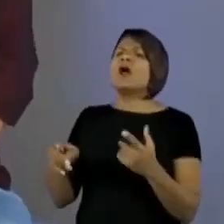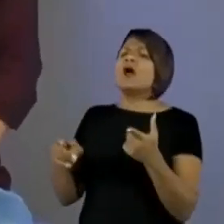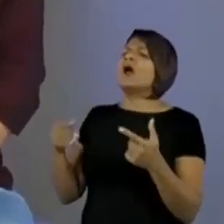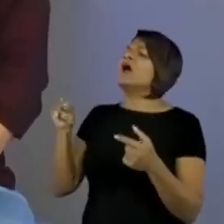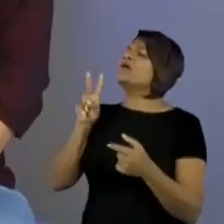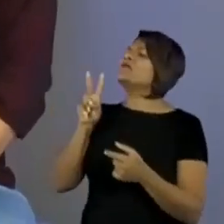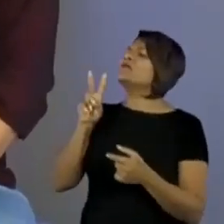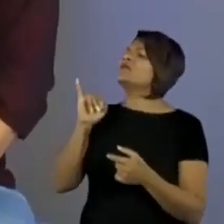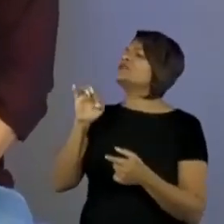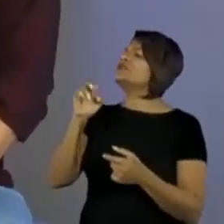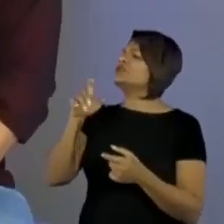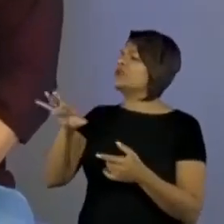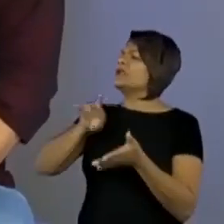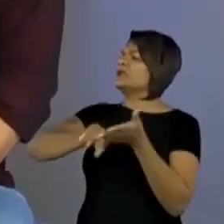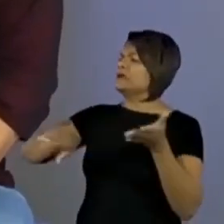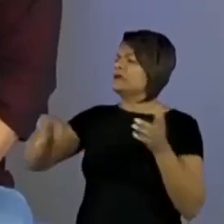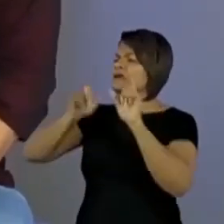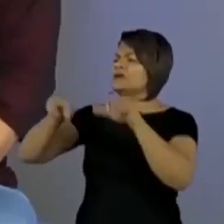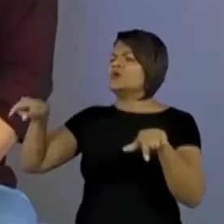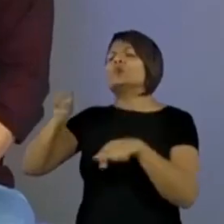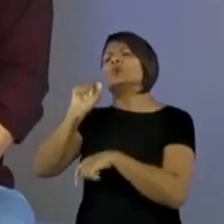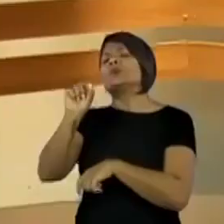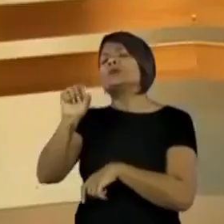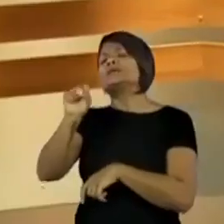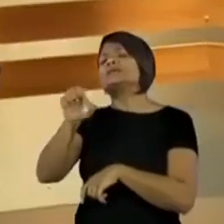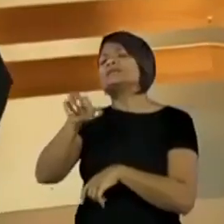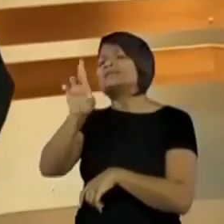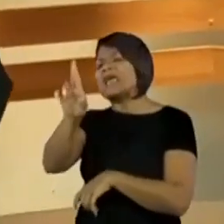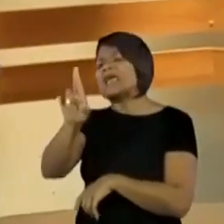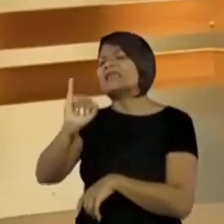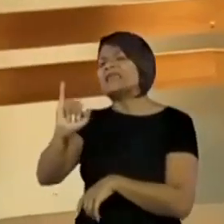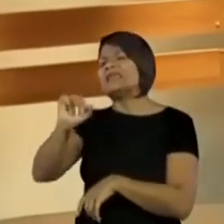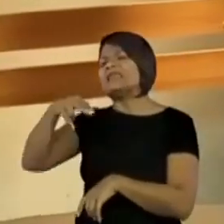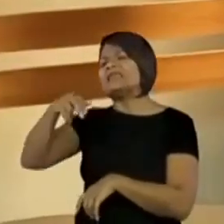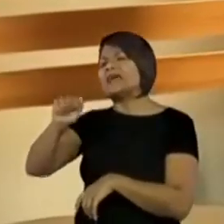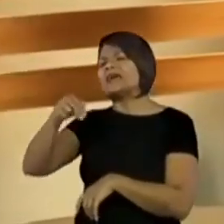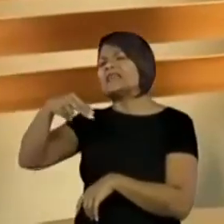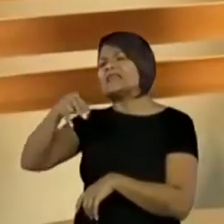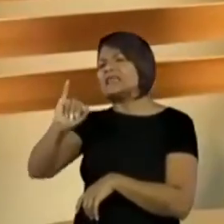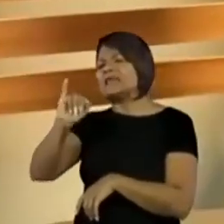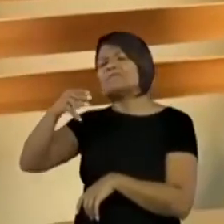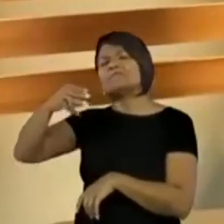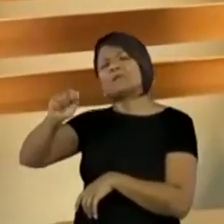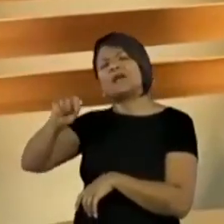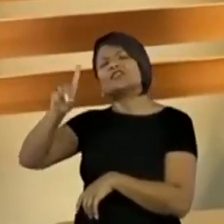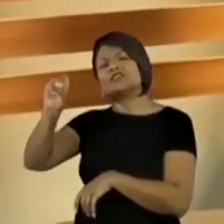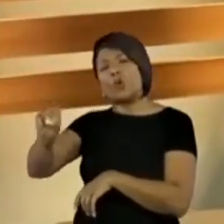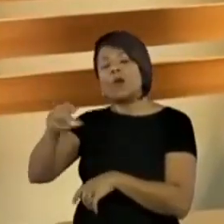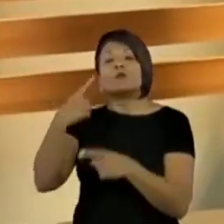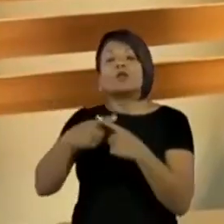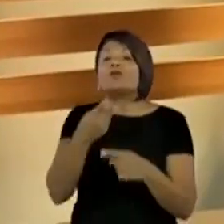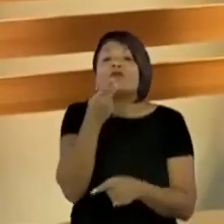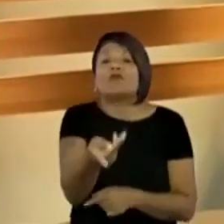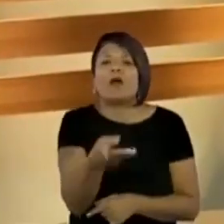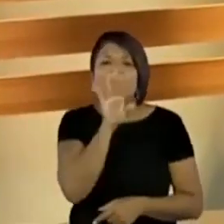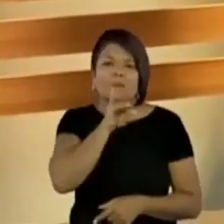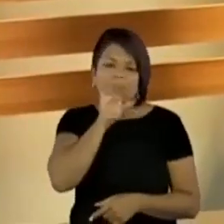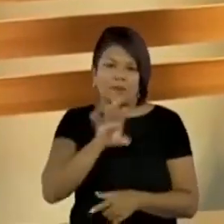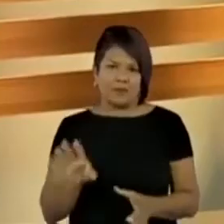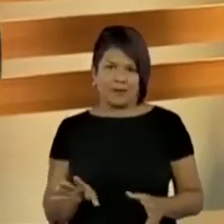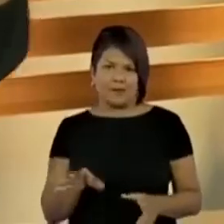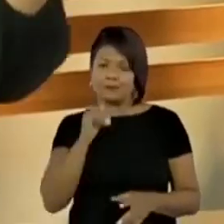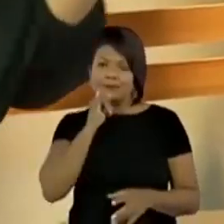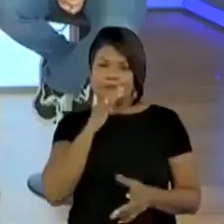o Eduardo, eles perguntaram o que é um ser inanimado. Um ser inanimado é aquele que não fala, tá? Porque, por